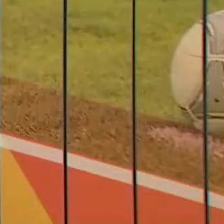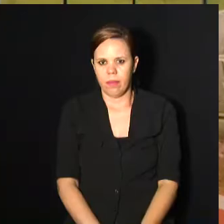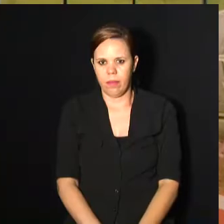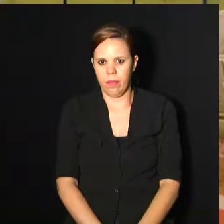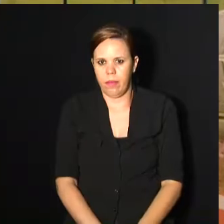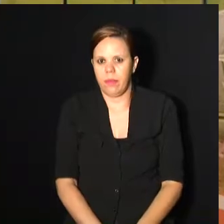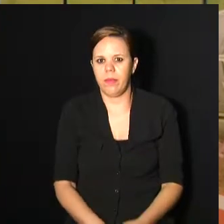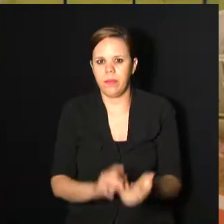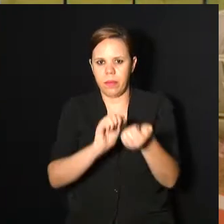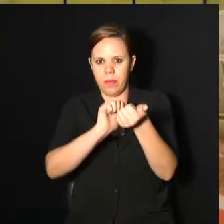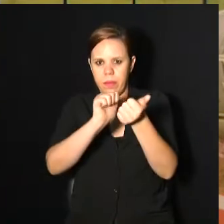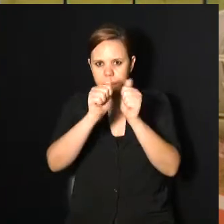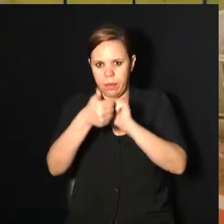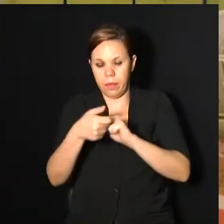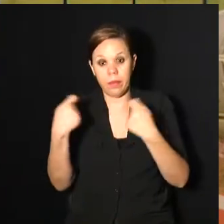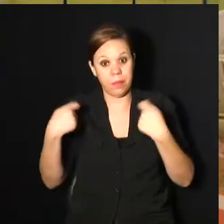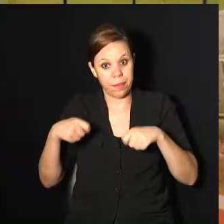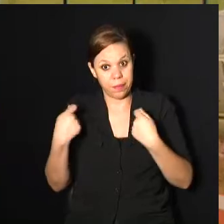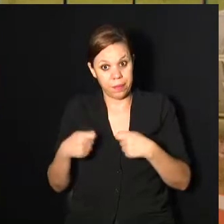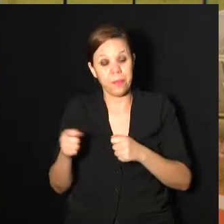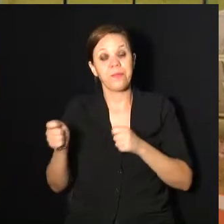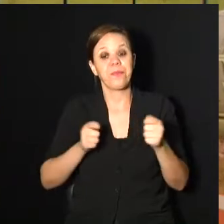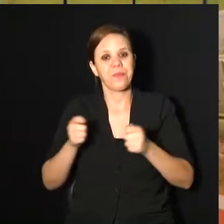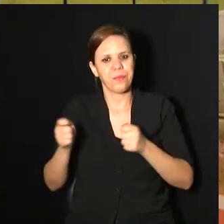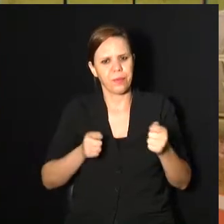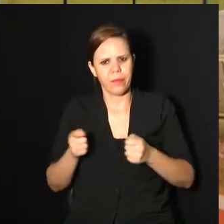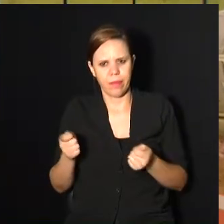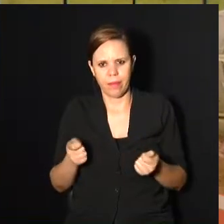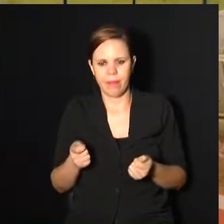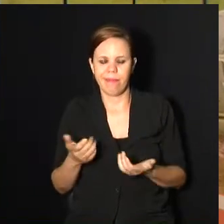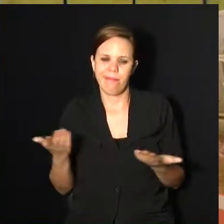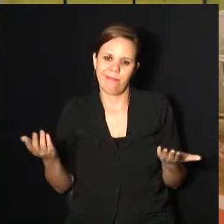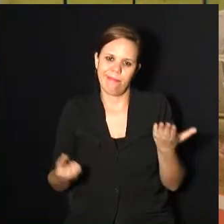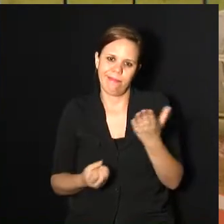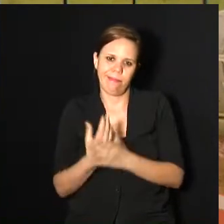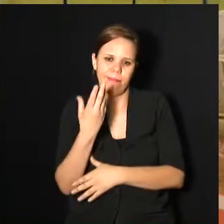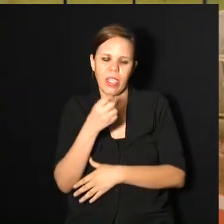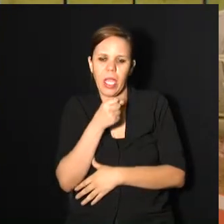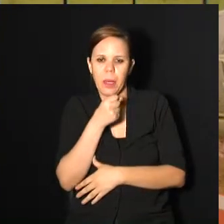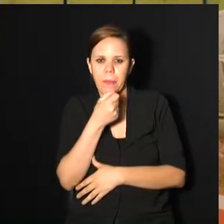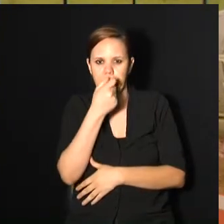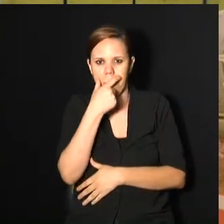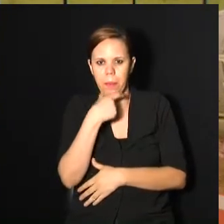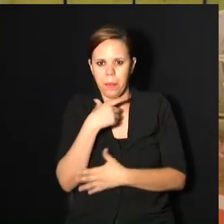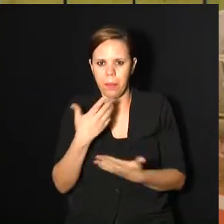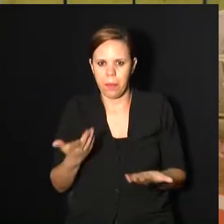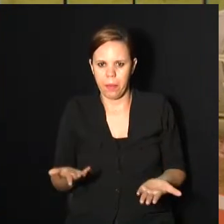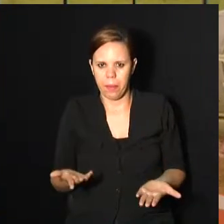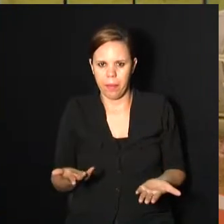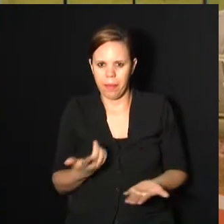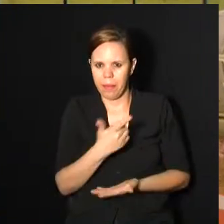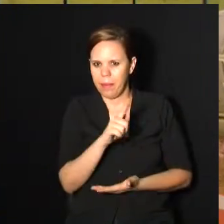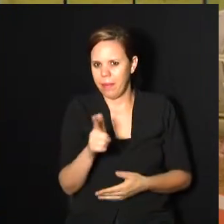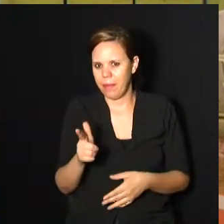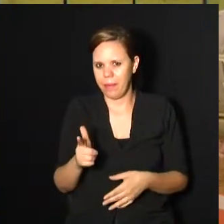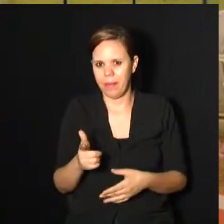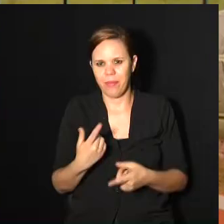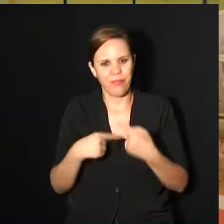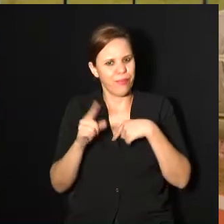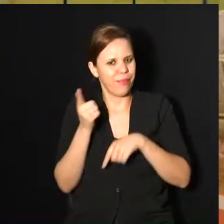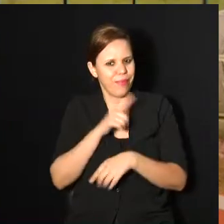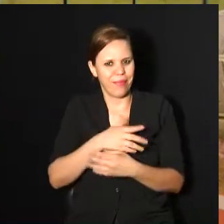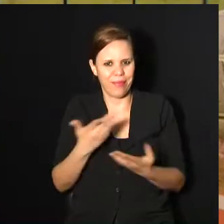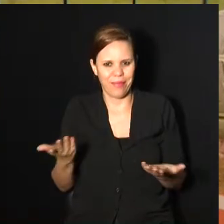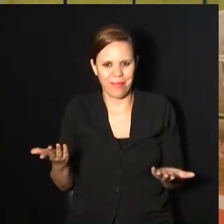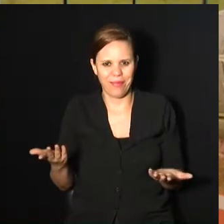Em um esporte que precisa de equilíbrio, era esperado, né, que o nosso repórter Rubens Morelli não tivesse tanto sucesso